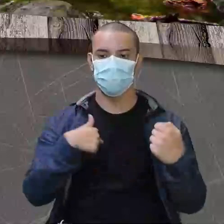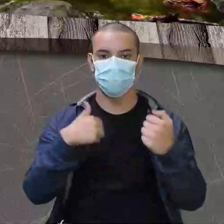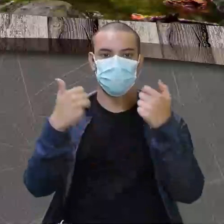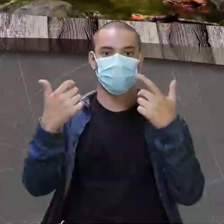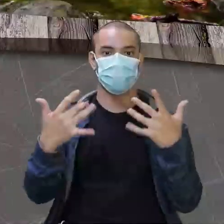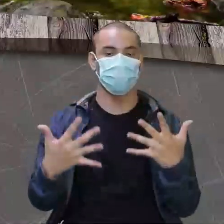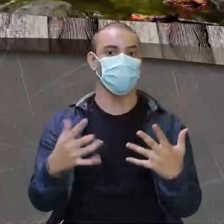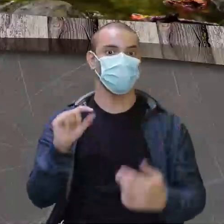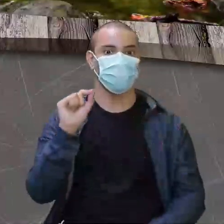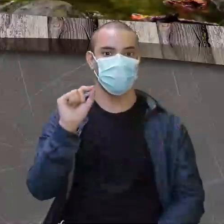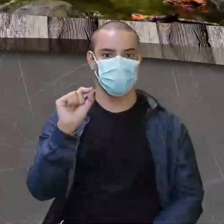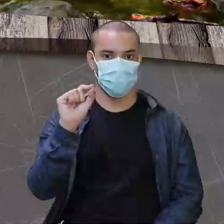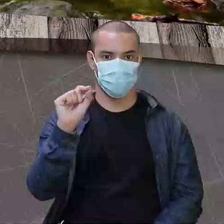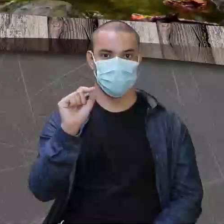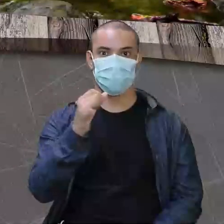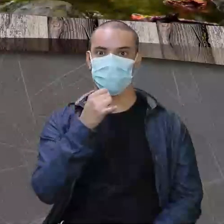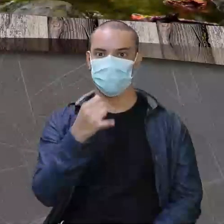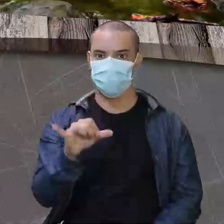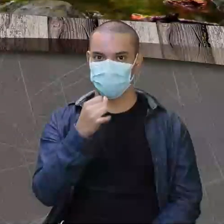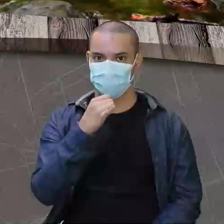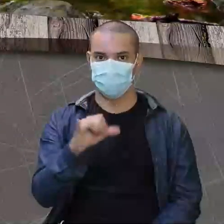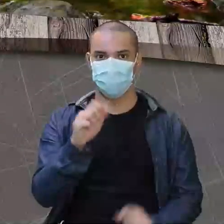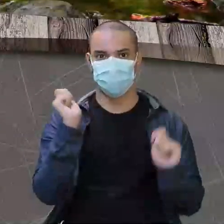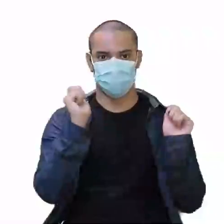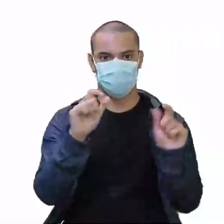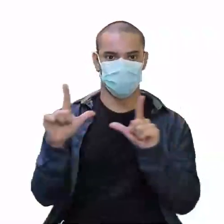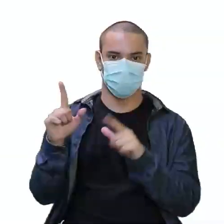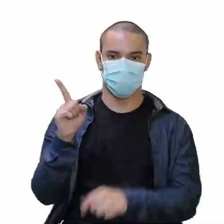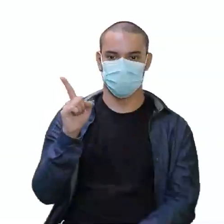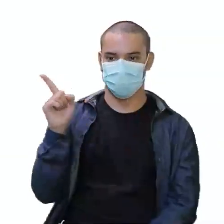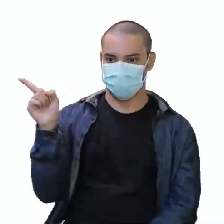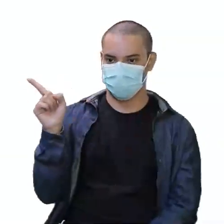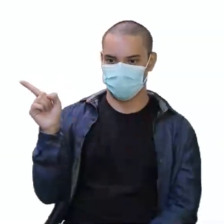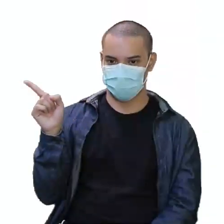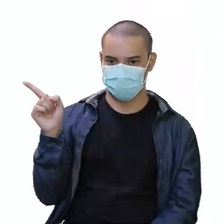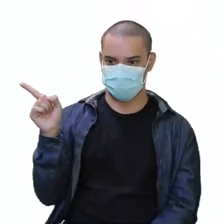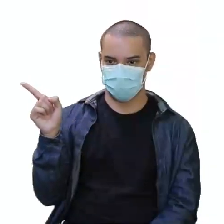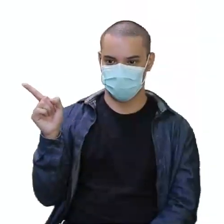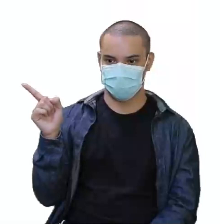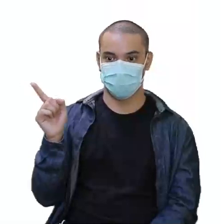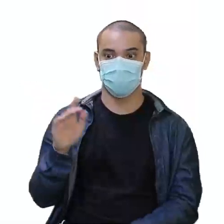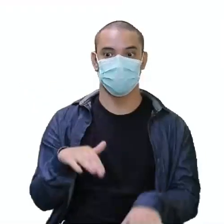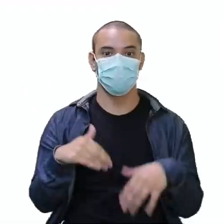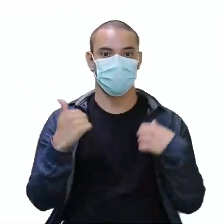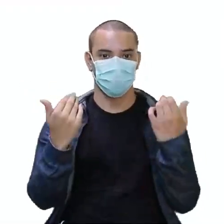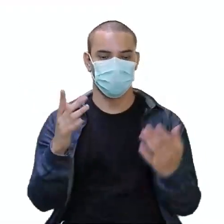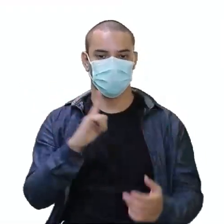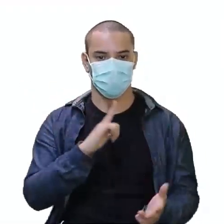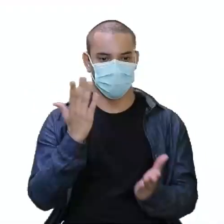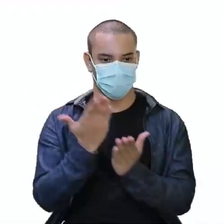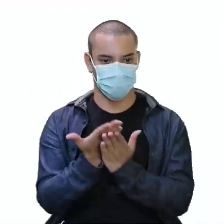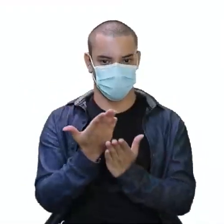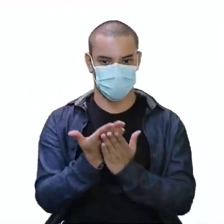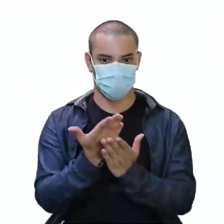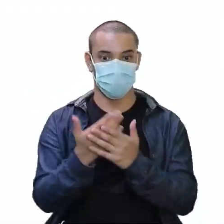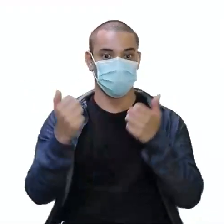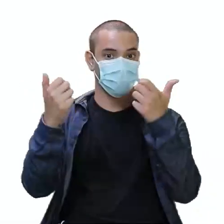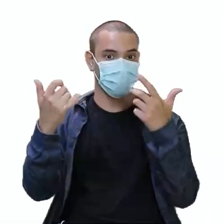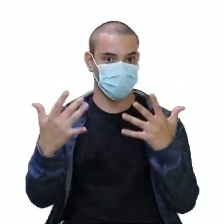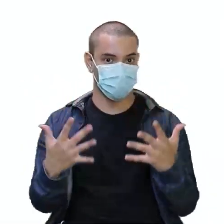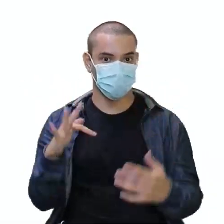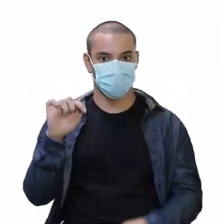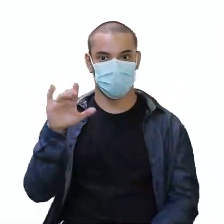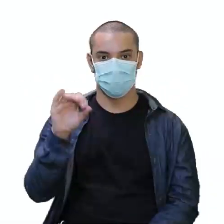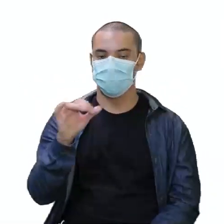sobre o quê? Fluxo de energia. Joga lá na tela. Olha lá. Então, a gente tem essa aula aqui, falando sobre o fluxo